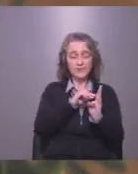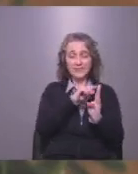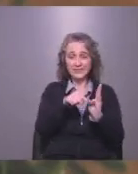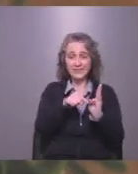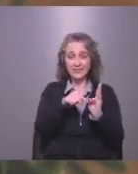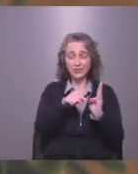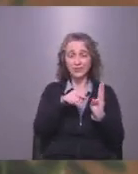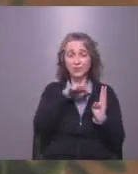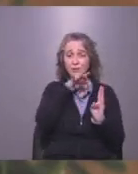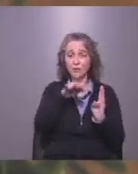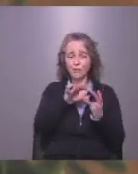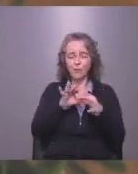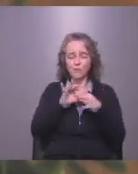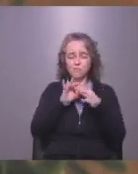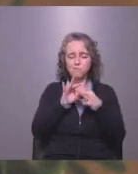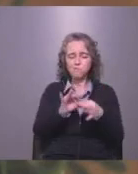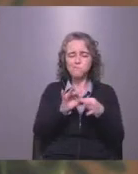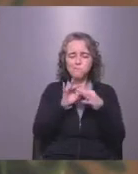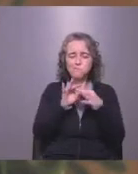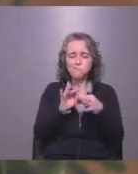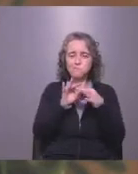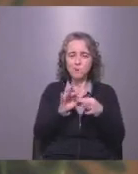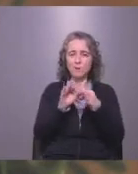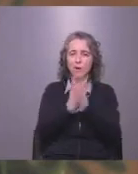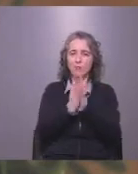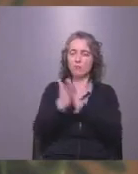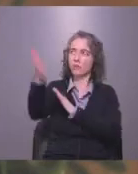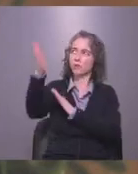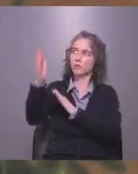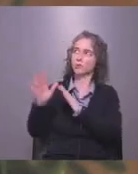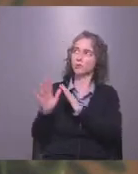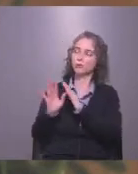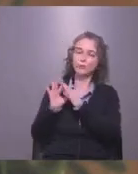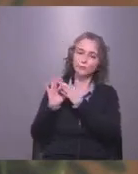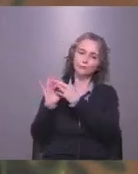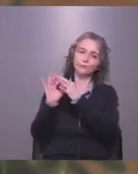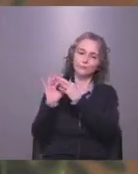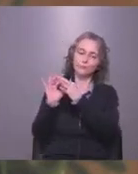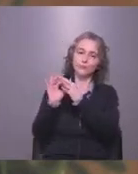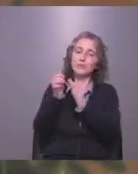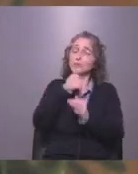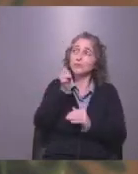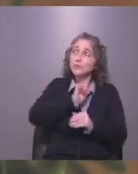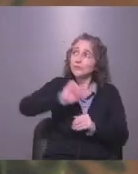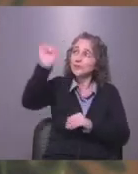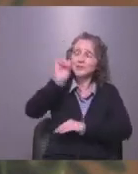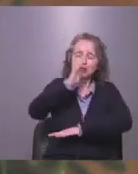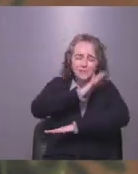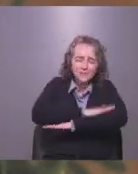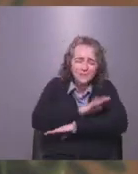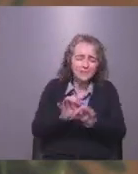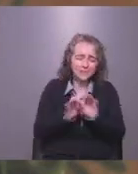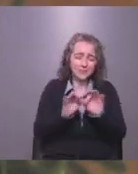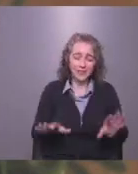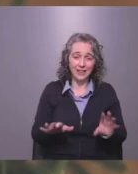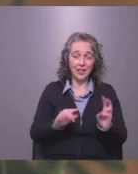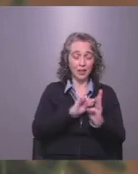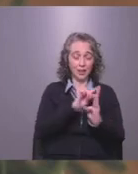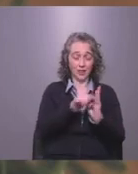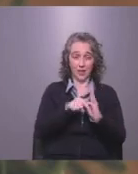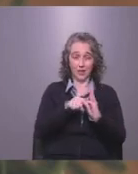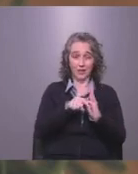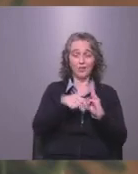ao ritmo dessa Palavra de Deus. É na atenção à vontade de Deus que a família de Jesus, Maria e